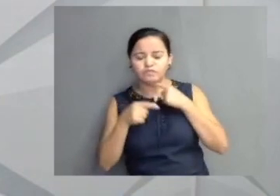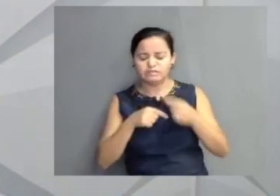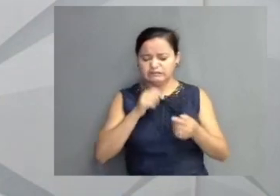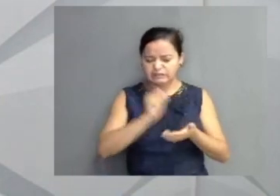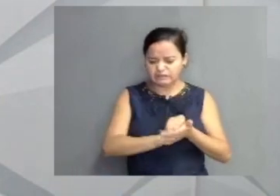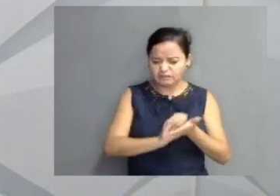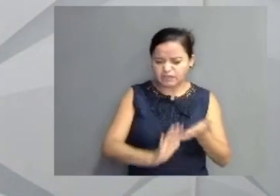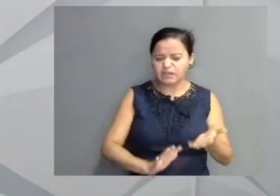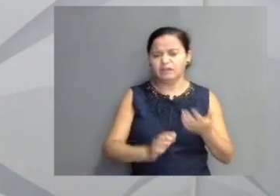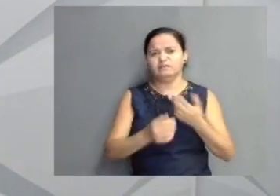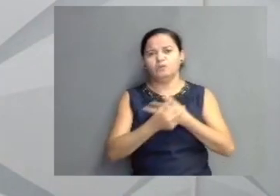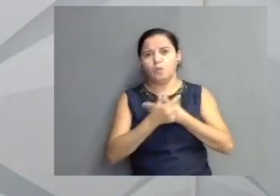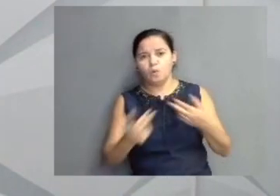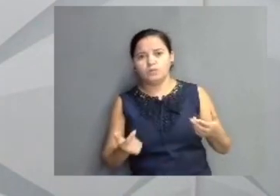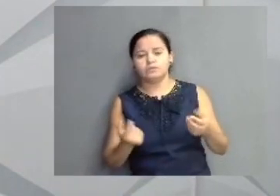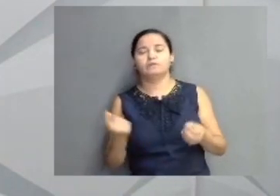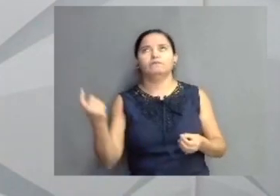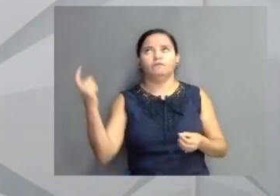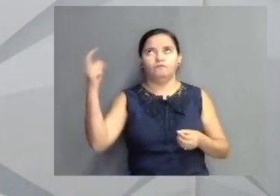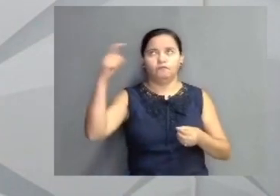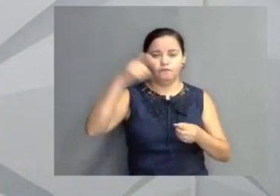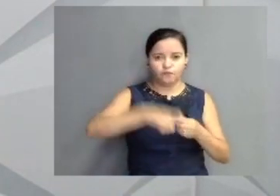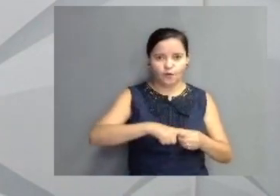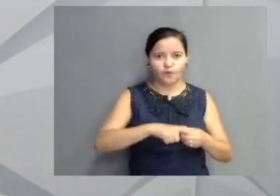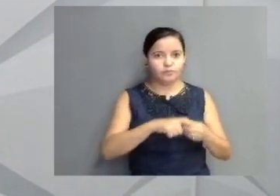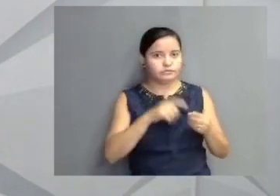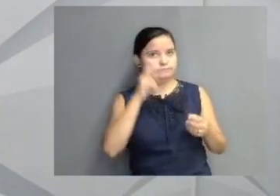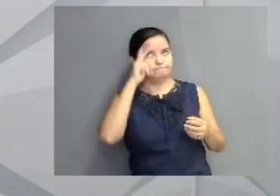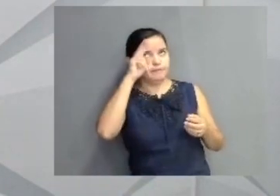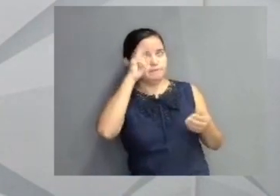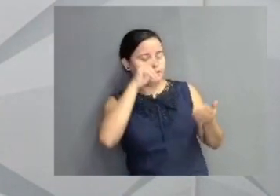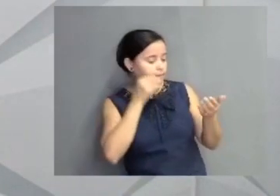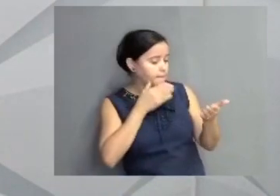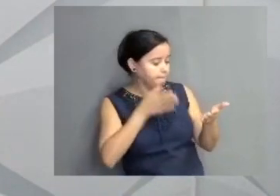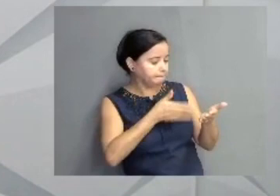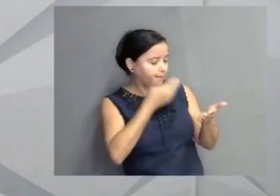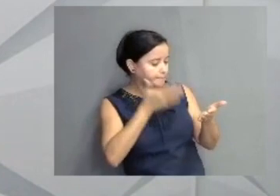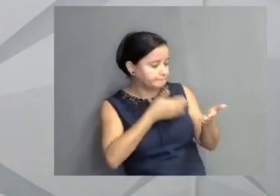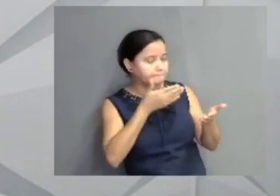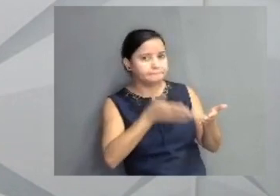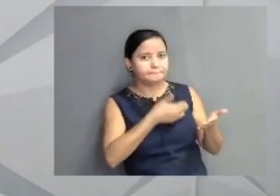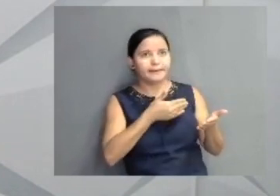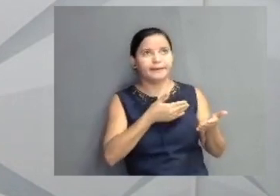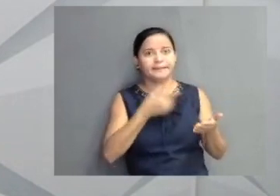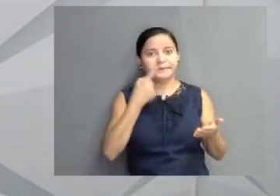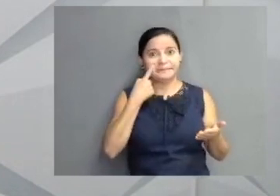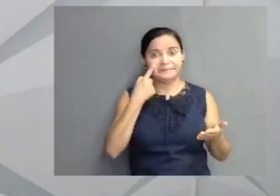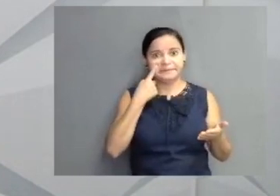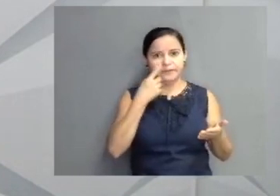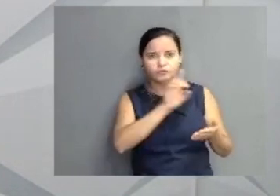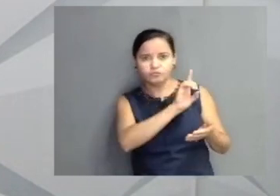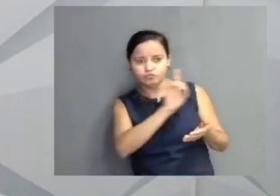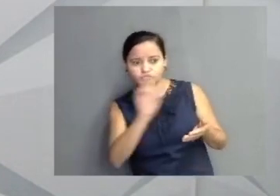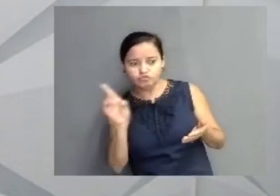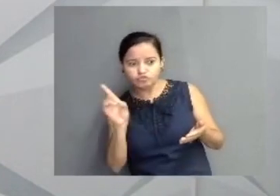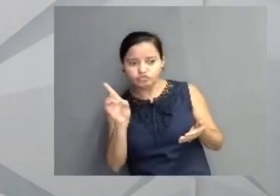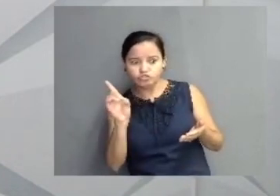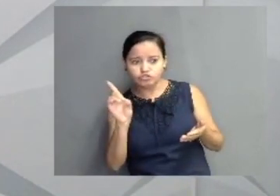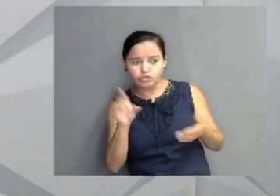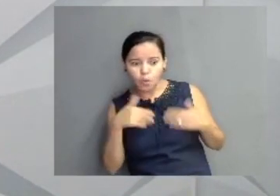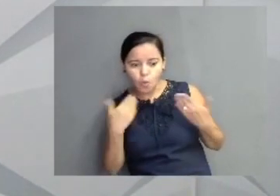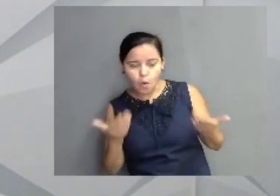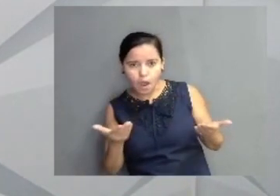exercício, na atividade, você volta às suas anotações, observa o dia, a data que aquela aula foi ao